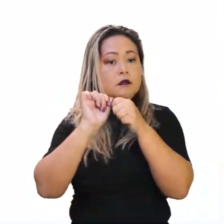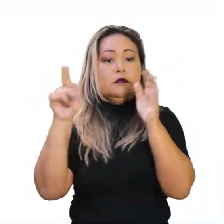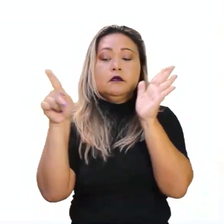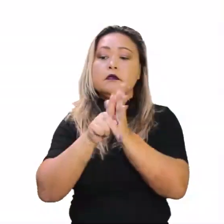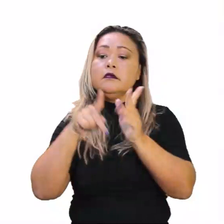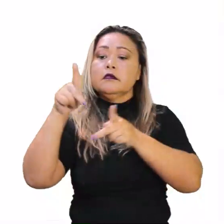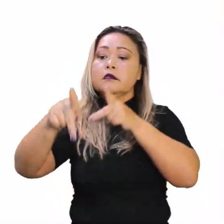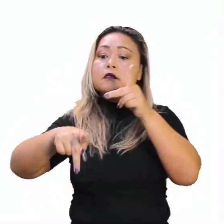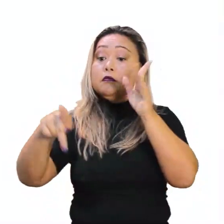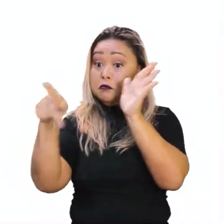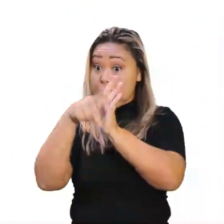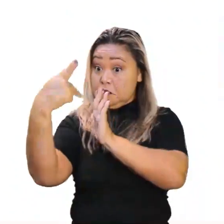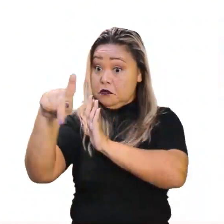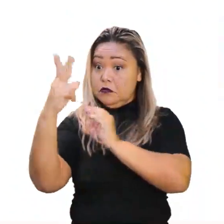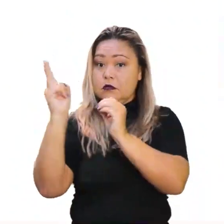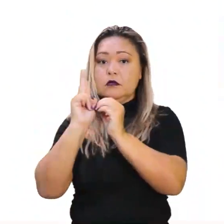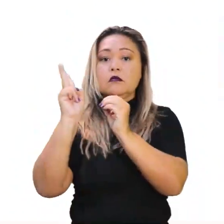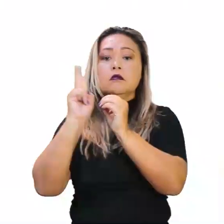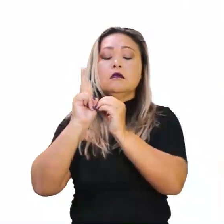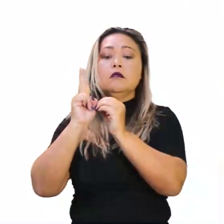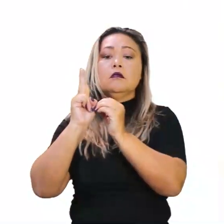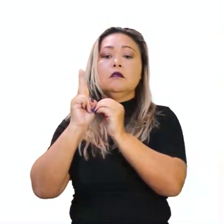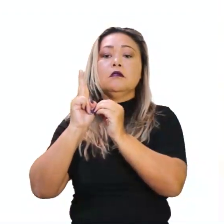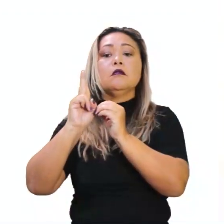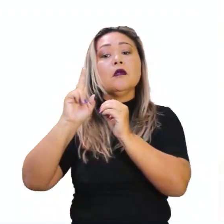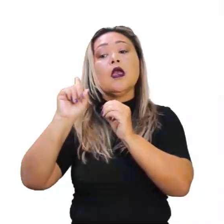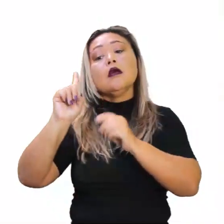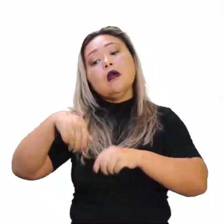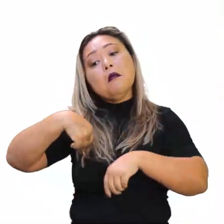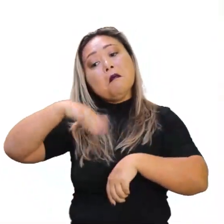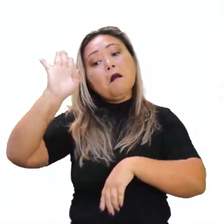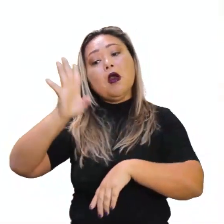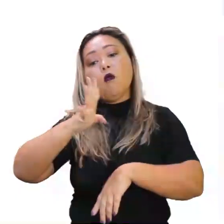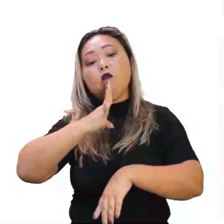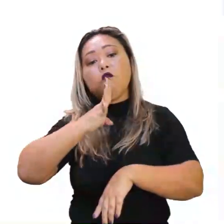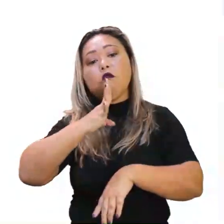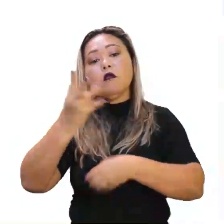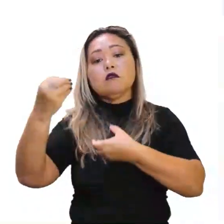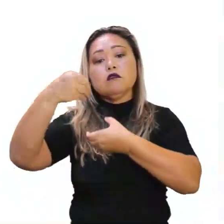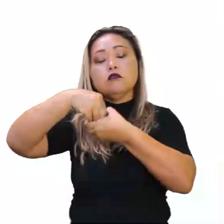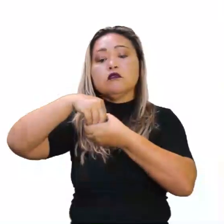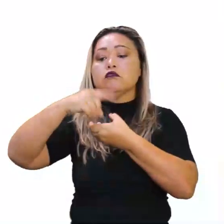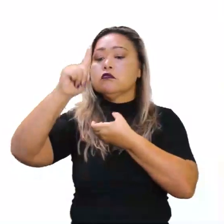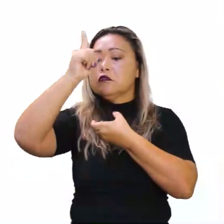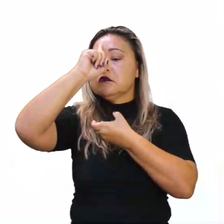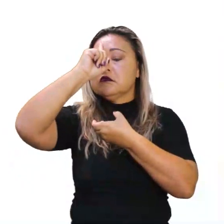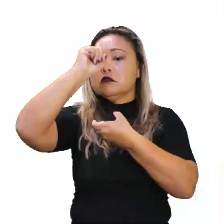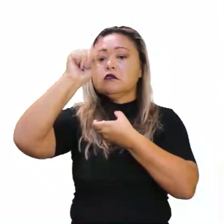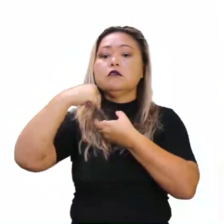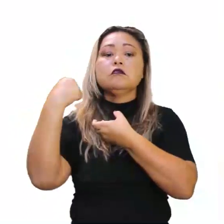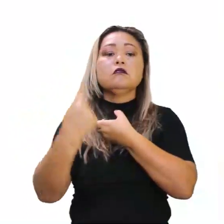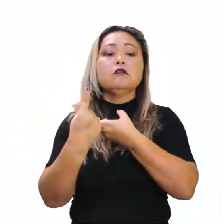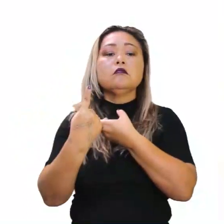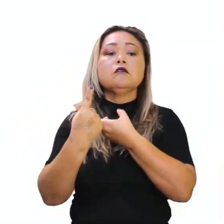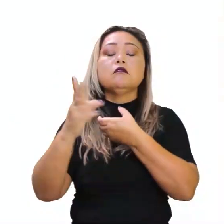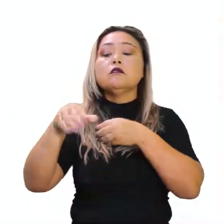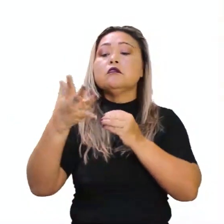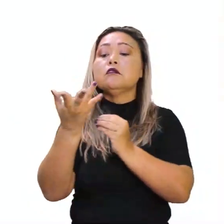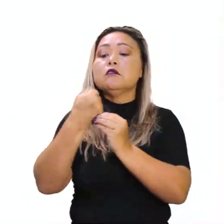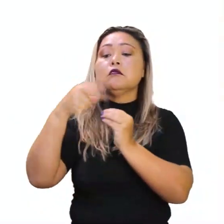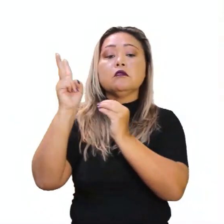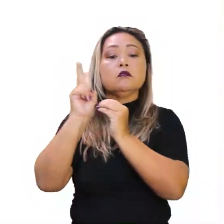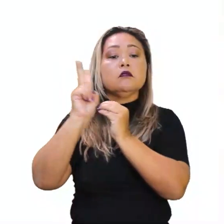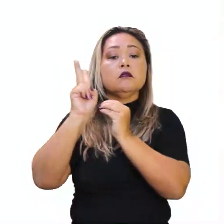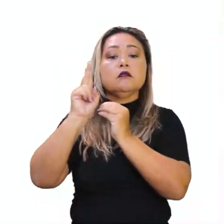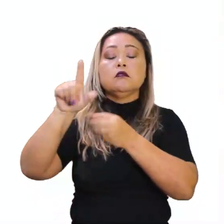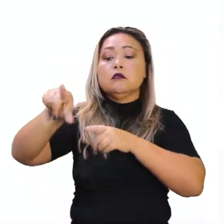fabricadas pelos próprios indígenas, são também as mais conhecidas e fazem parte do nosso dia a dia. Sobre a arte